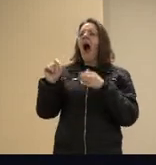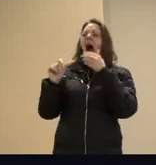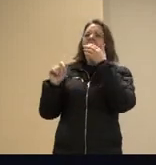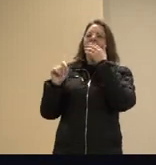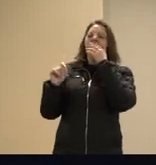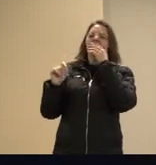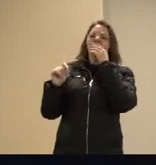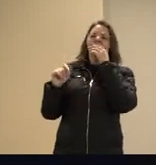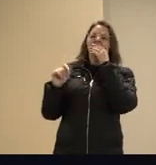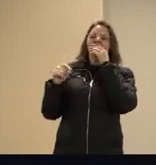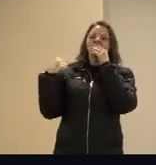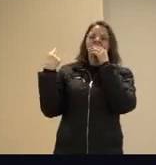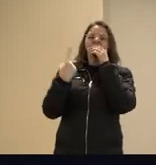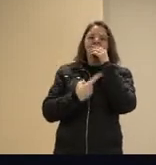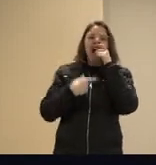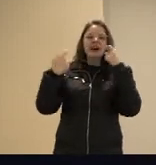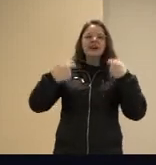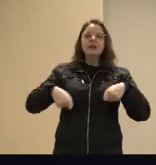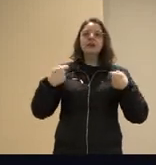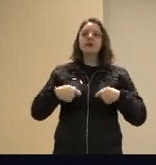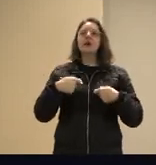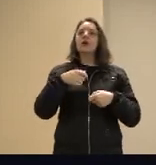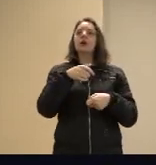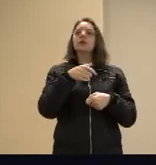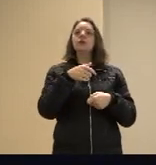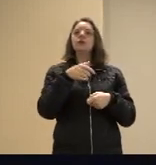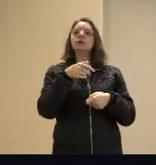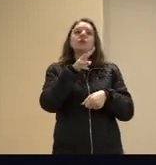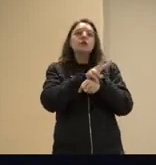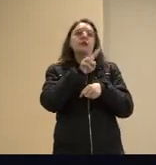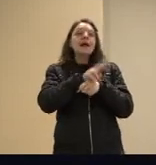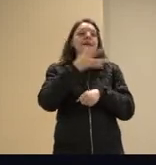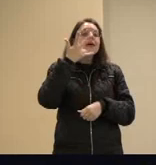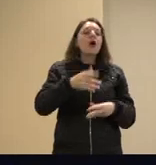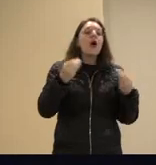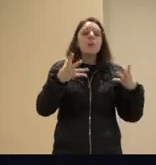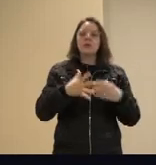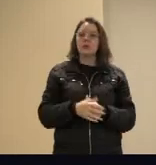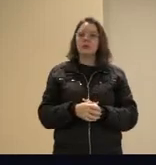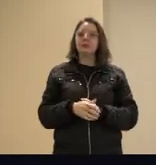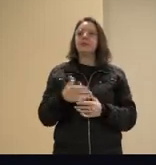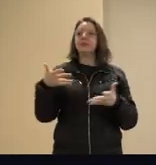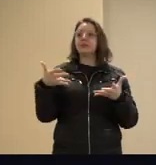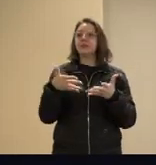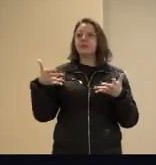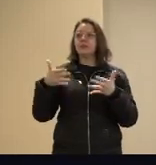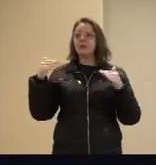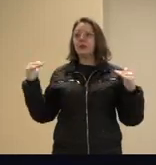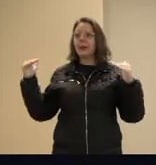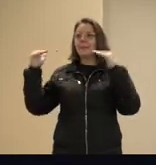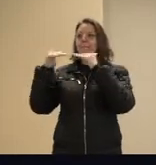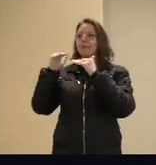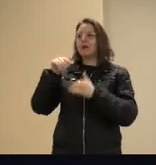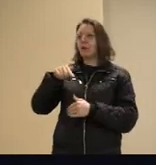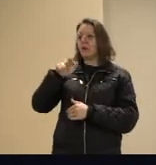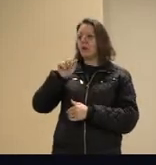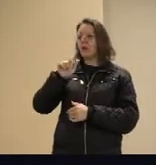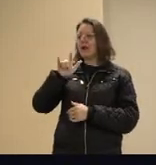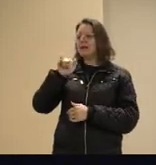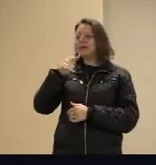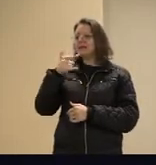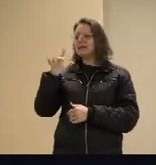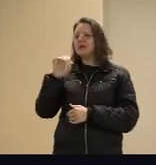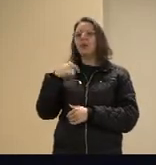realmente nós precisamos do cuidado para esta criança? Hoje, a coalizão do qual eu faço parte, do qual